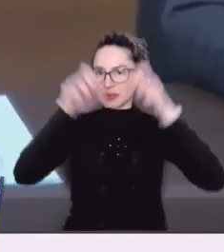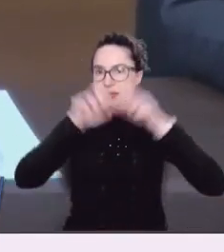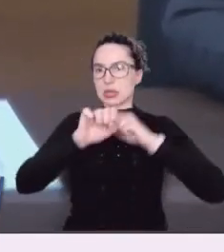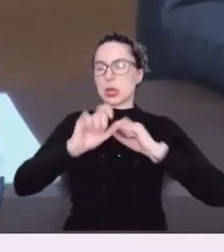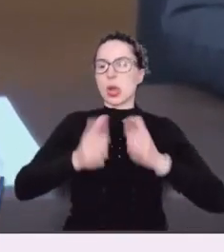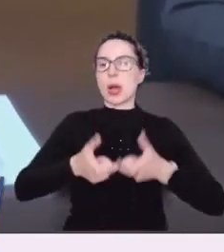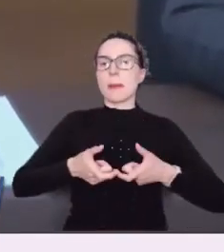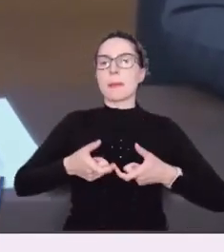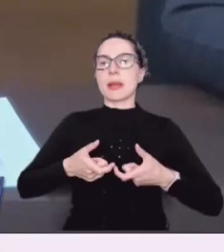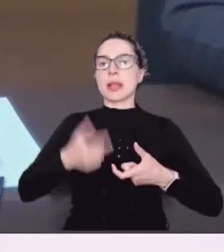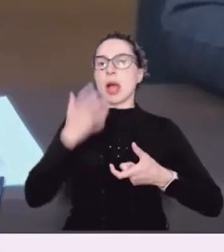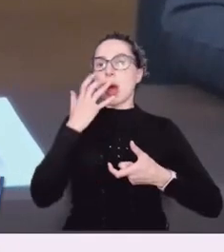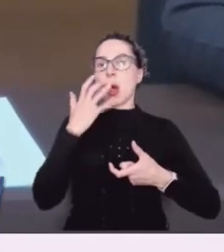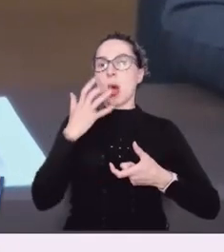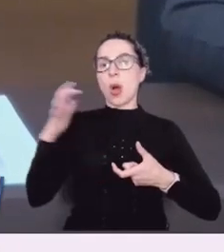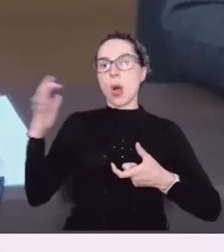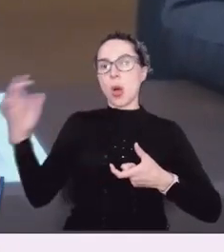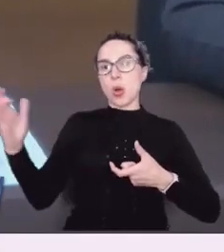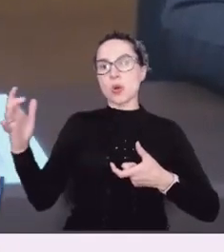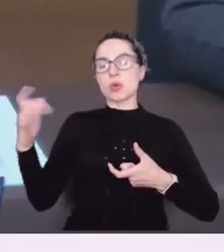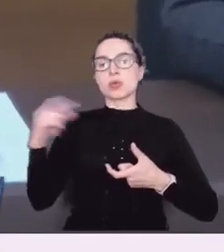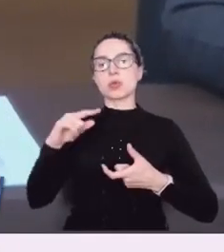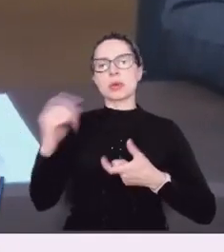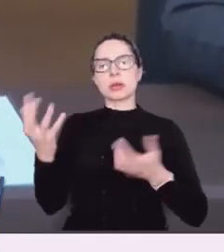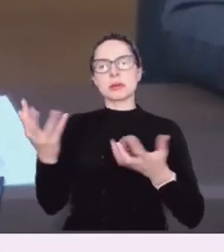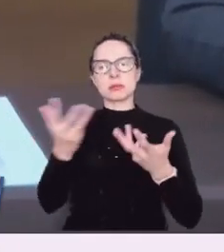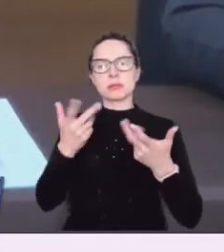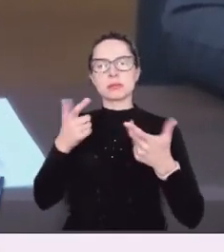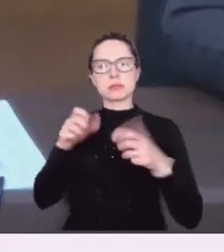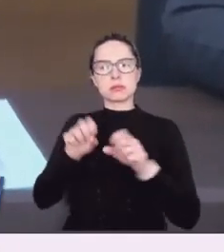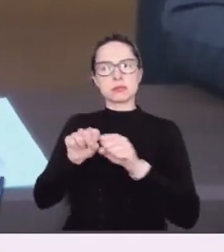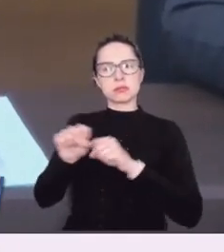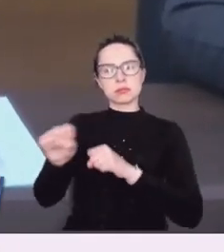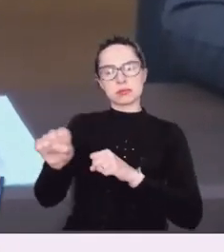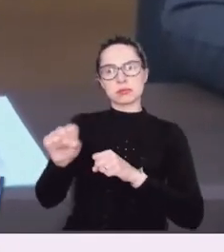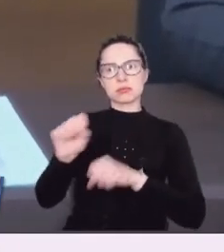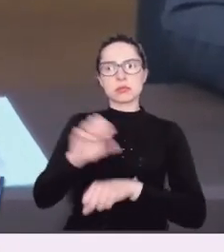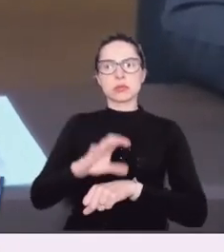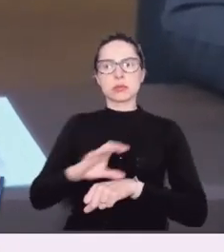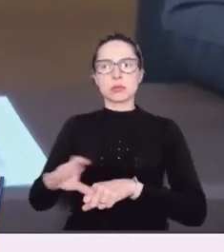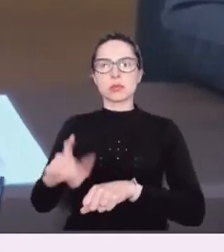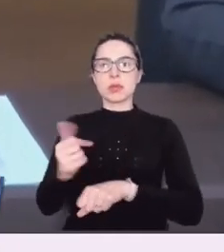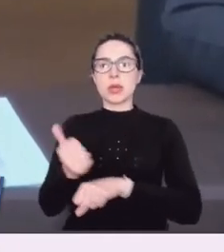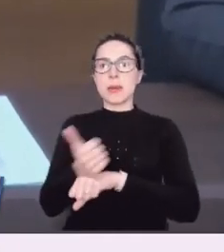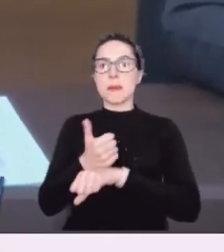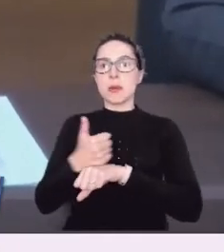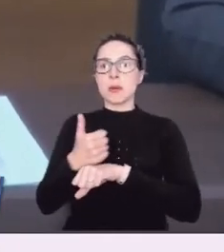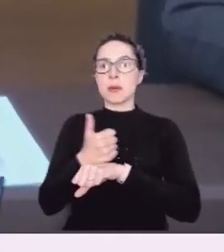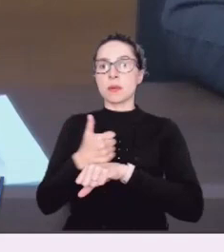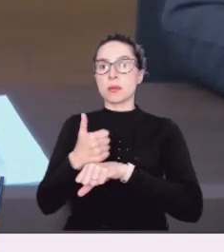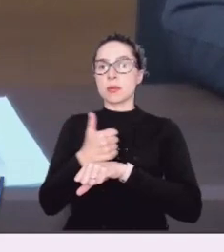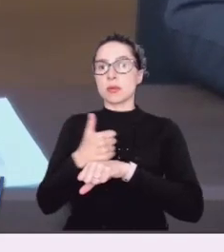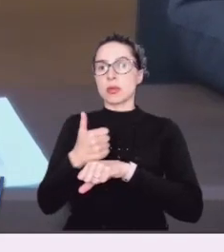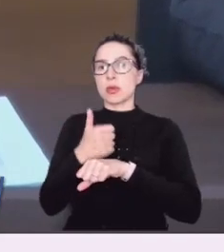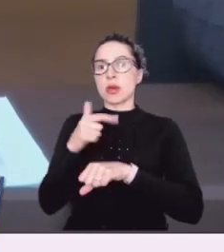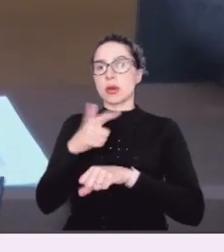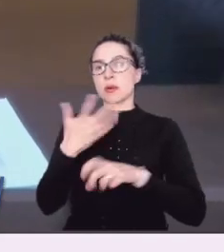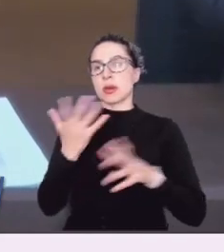como mérito de sua excelente conclusão de curso e profissional que havia se tornado na